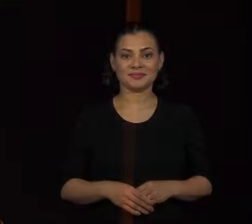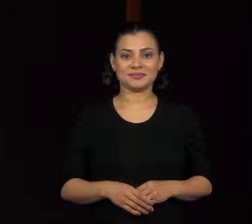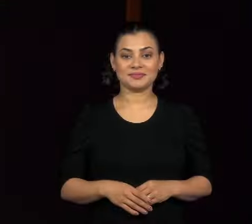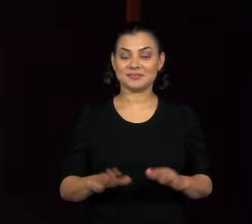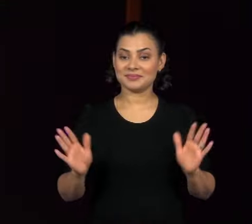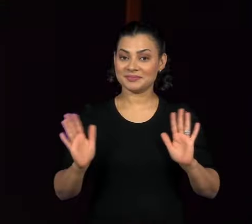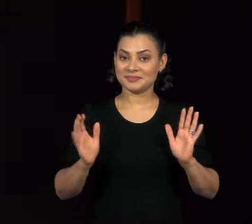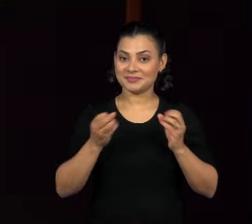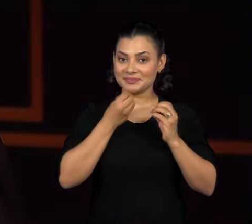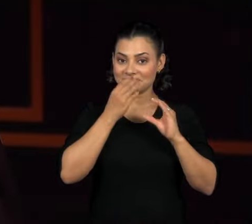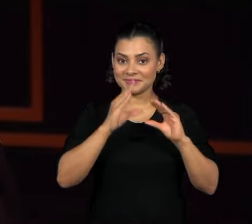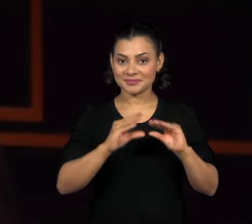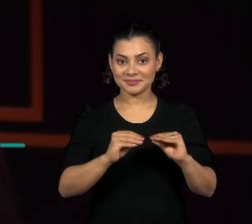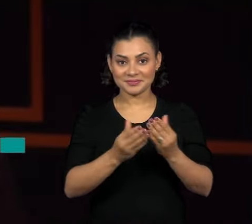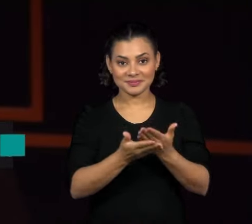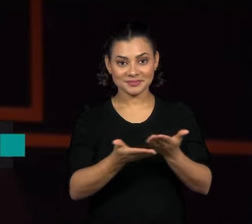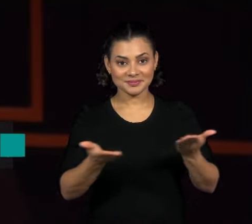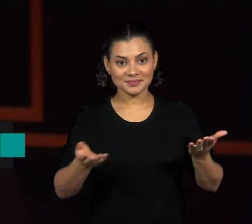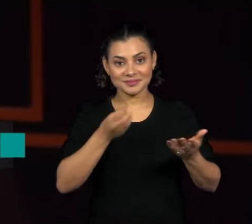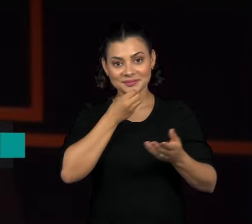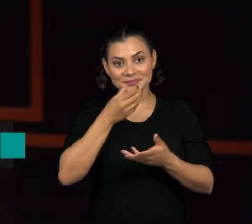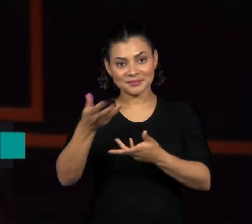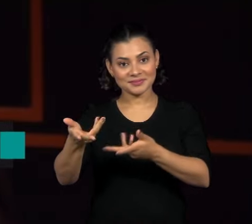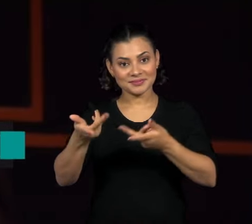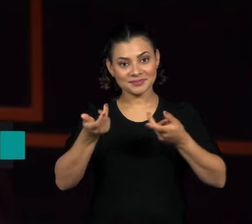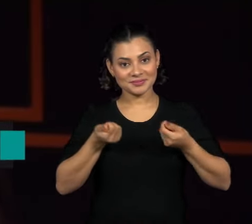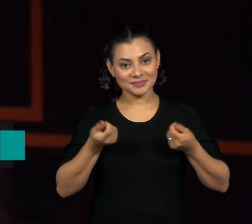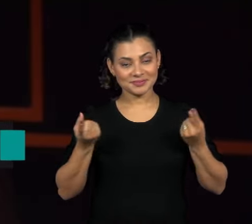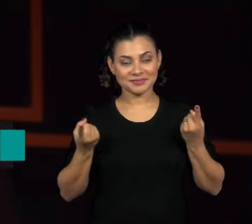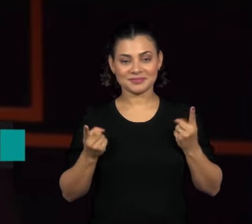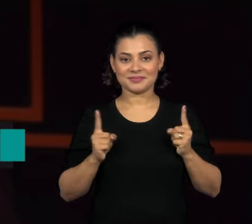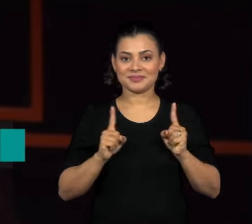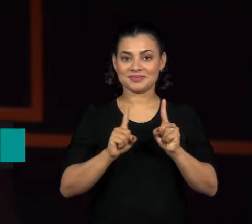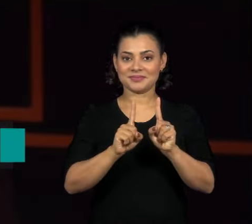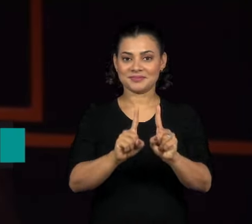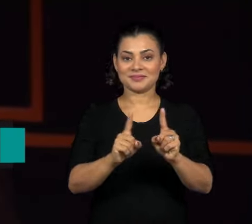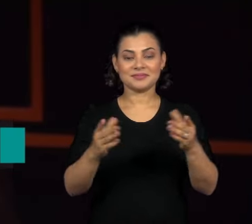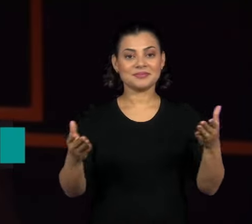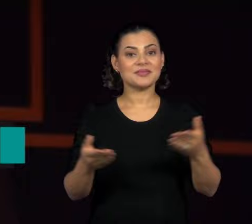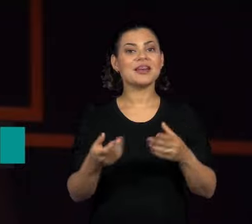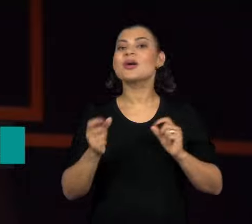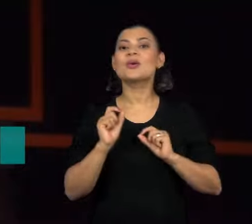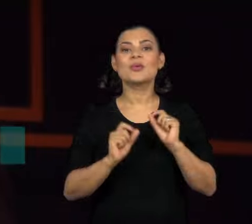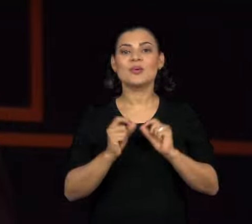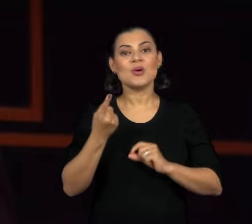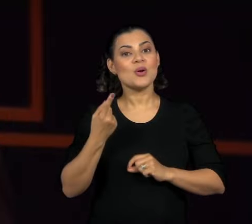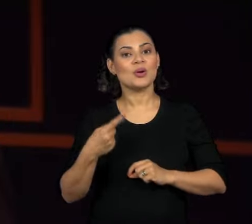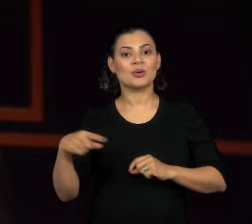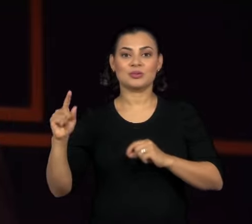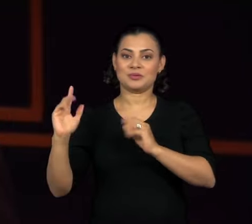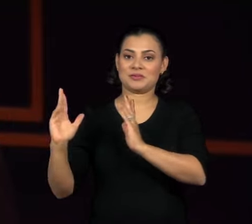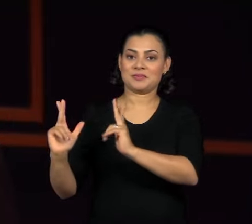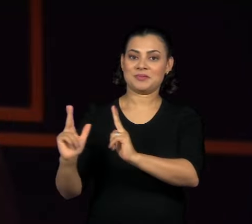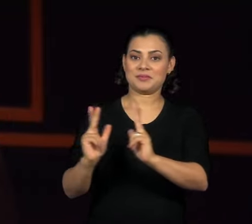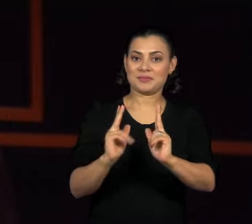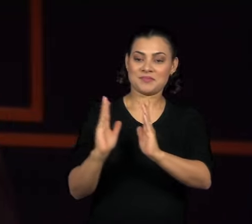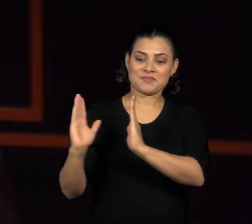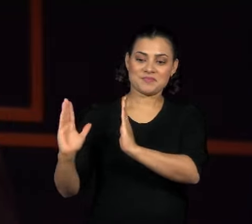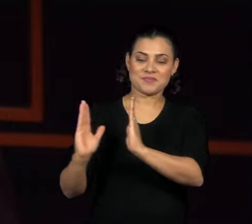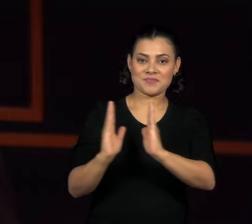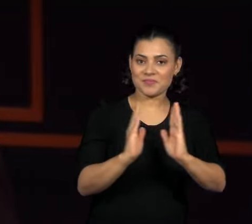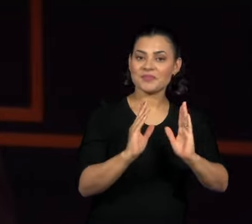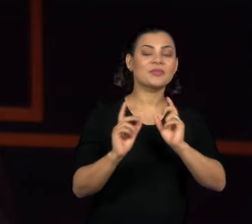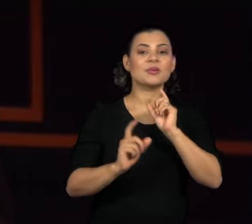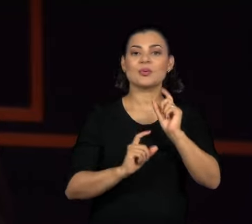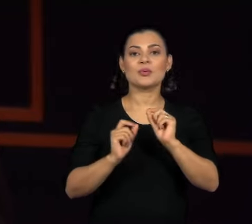Olá, boa noite a todos. Sejam bem-vindos ao Persona. Este é o último programa da série especial com trechos